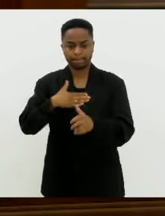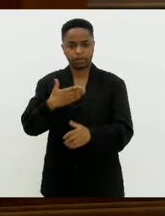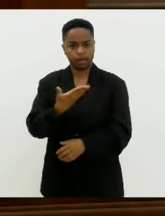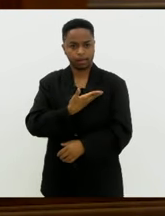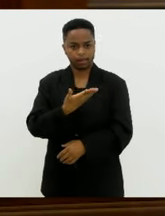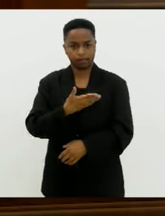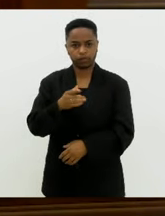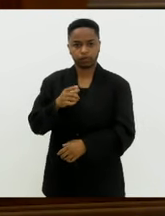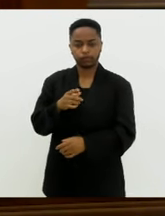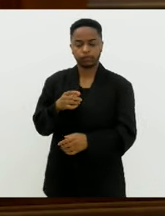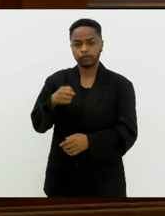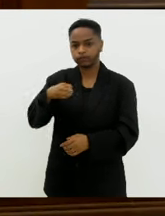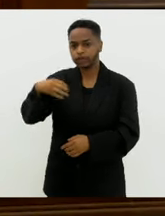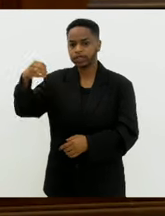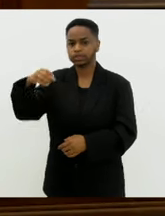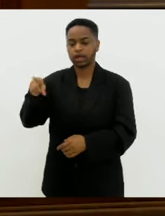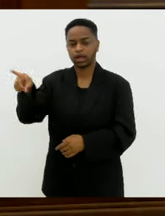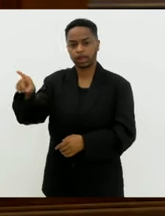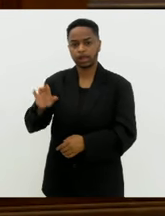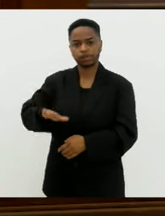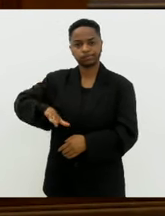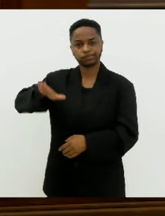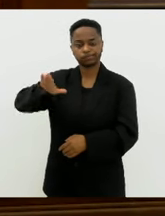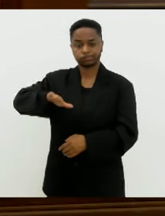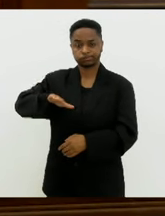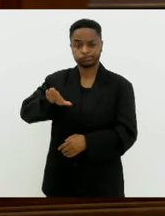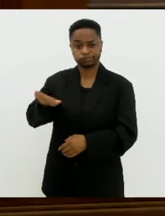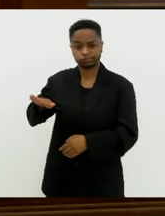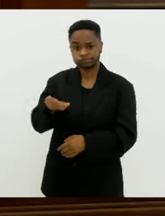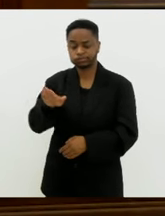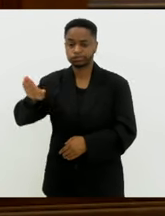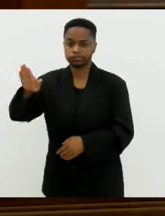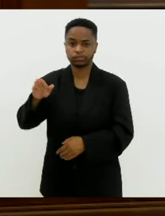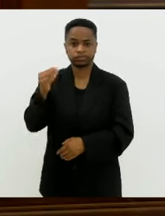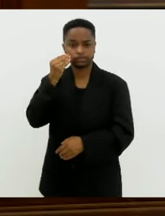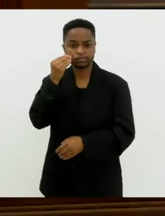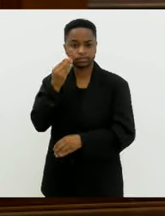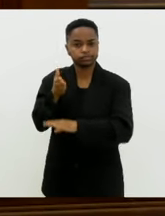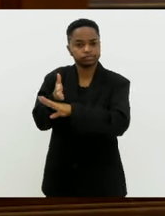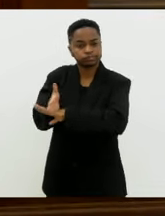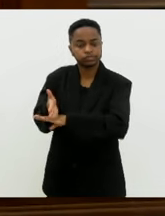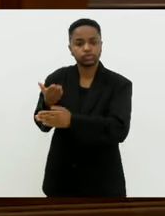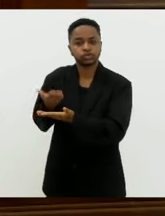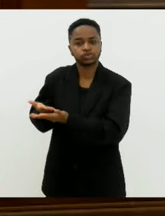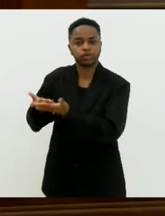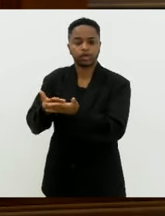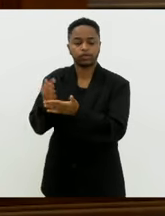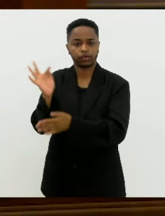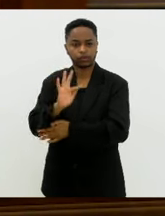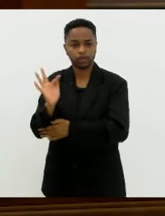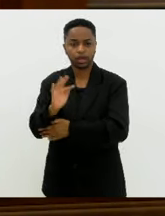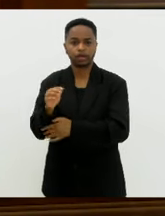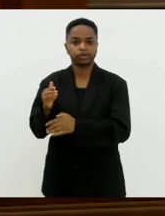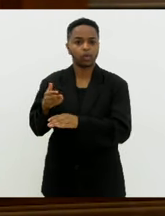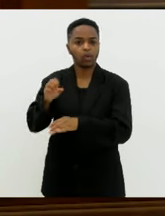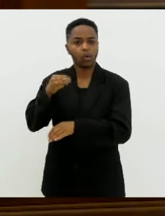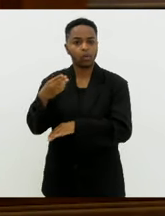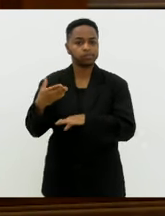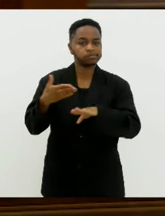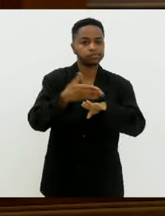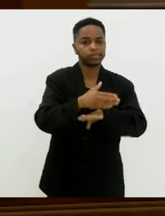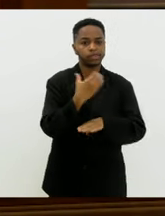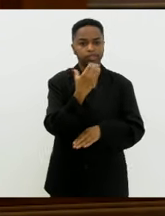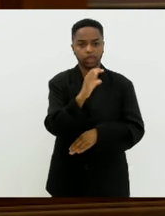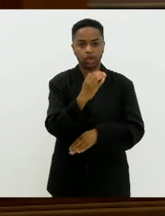para estudarem na universidade, para frequentarem aulas, indo a Niterói, a Petrópolis, vindo ao